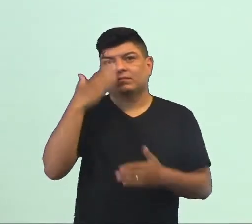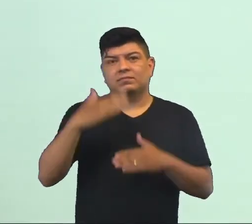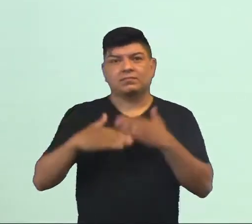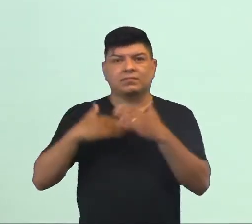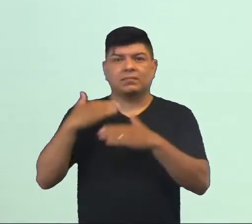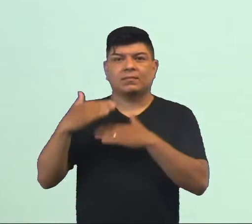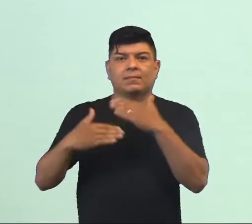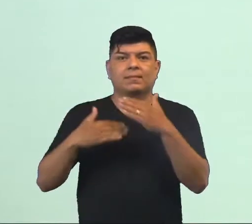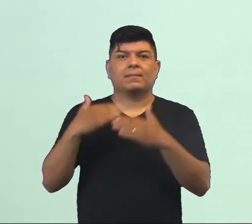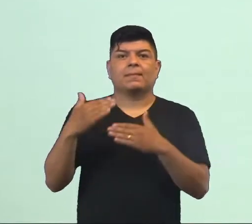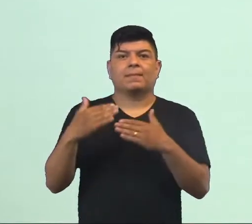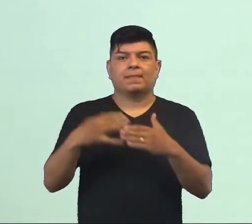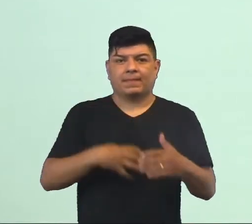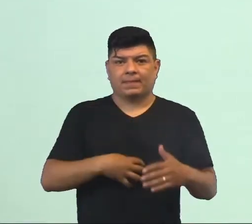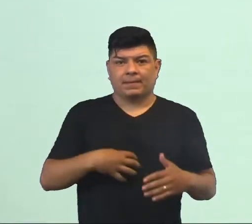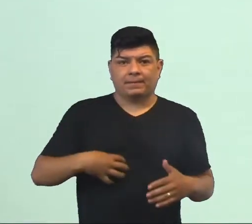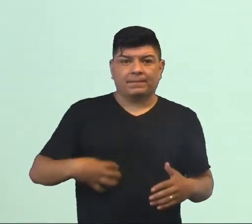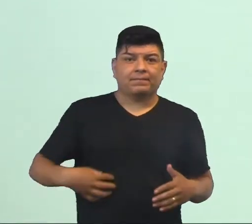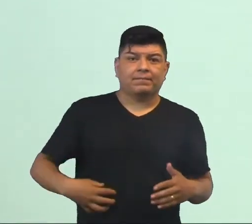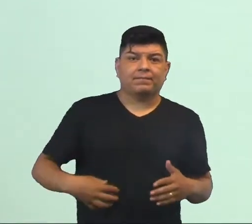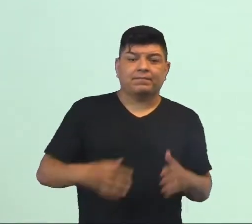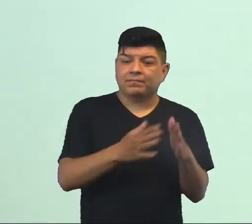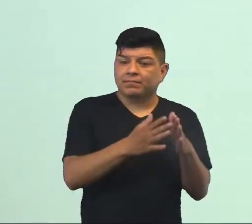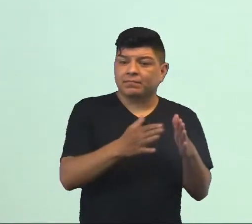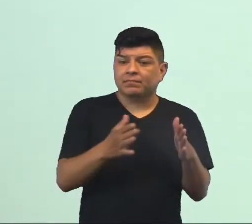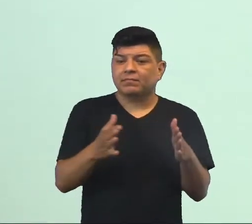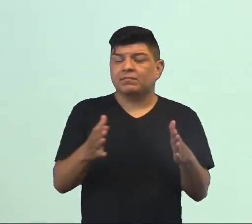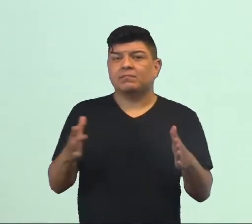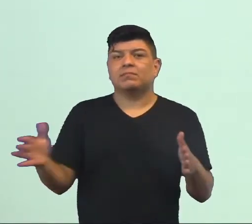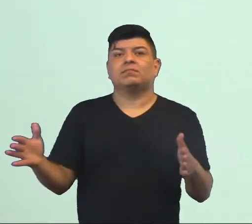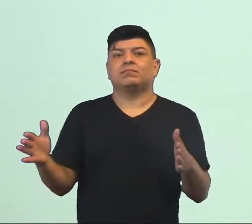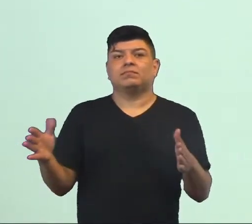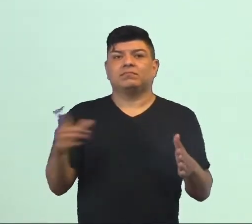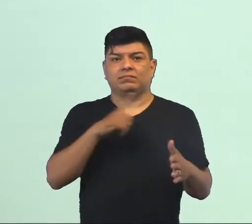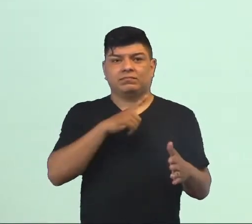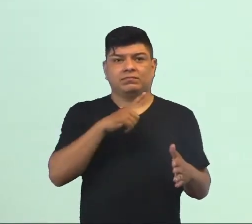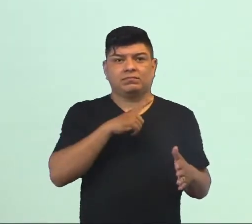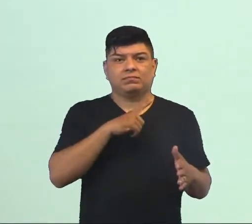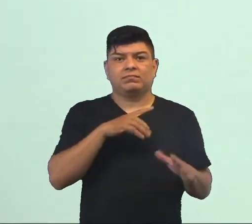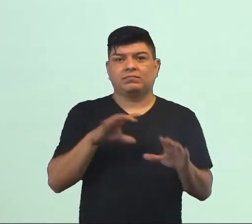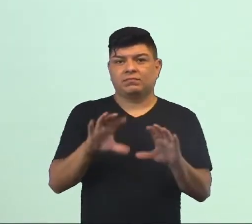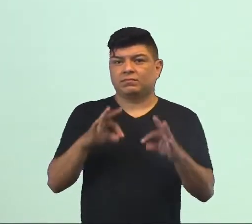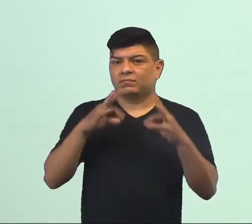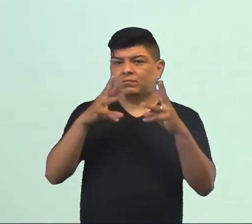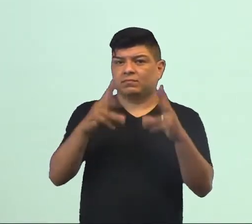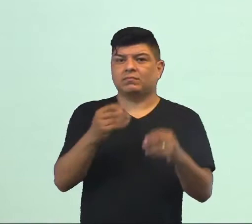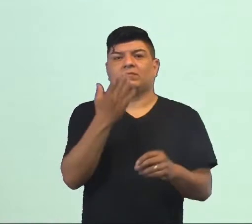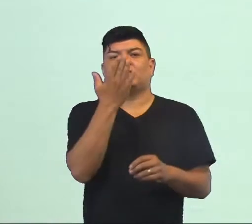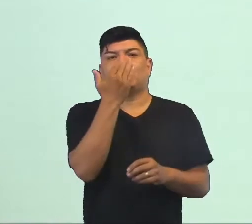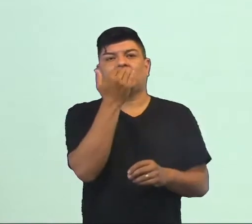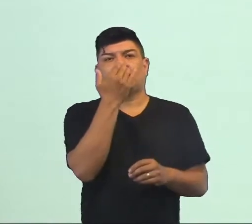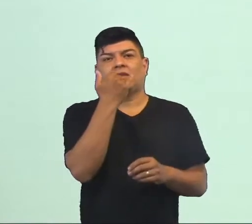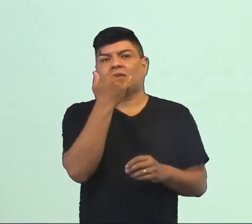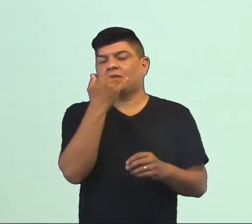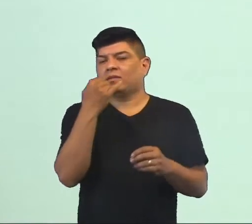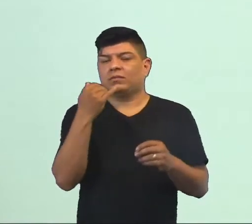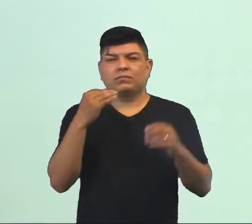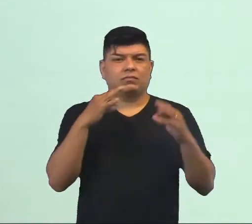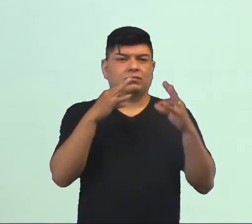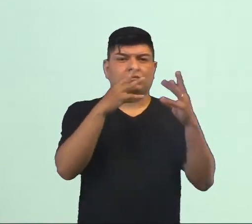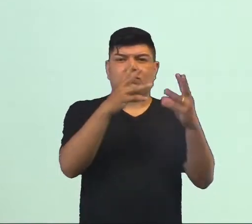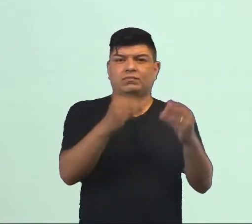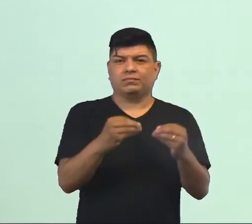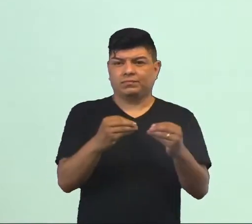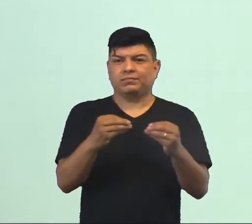processo digestório, né, ele passa por um processo, ou seja, todo alimento que nós consumimos, que